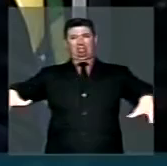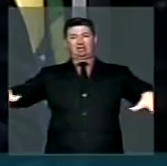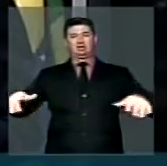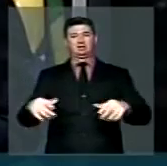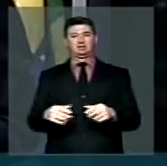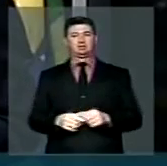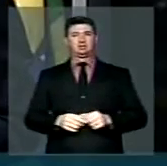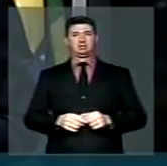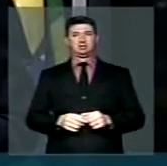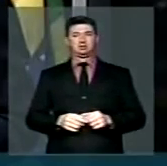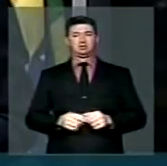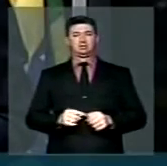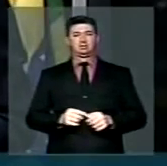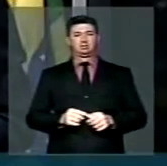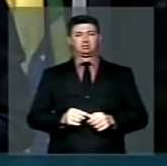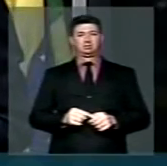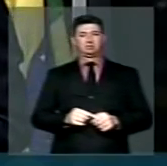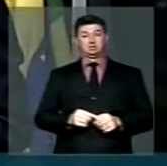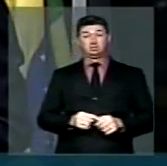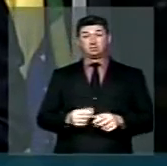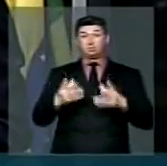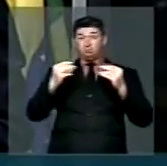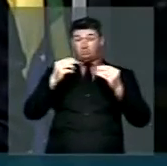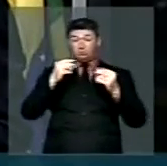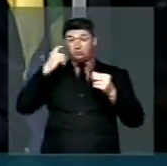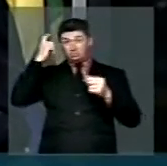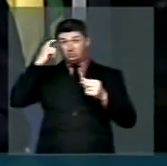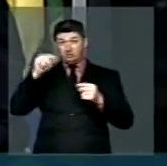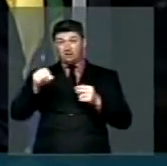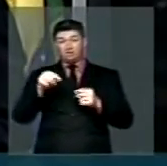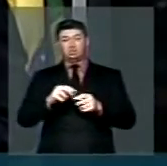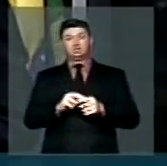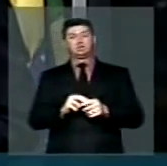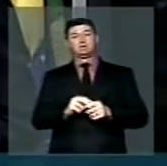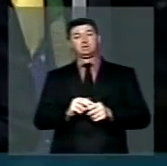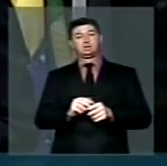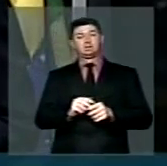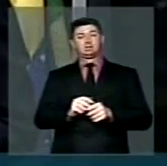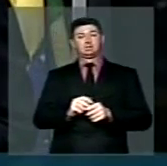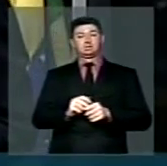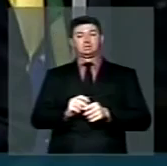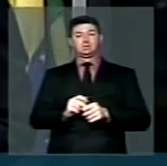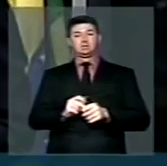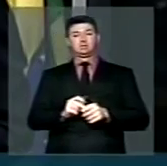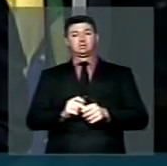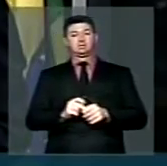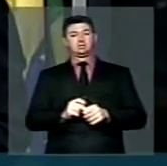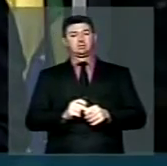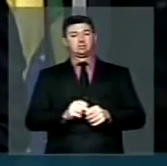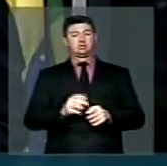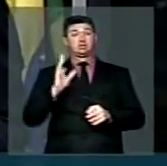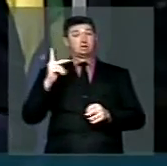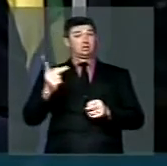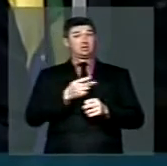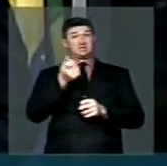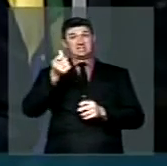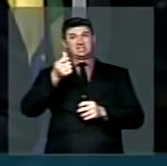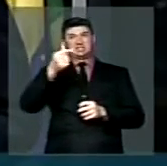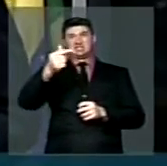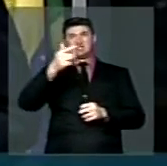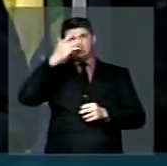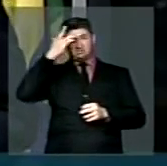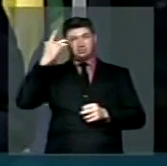área inundada, uma coisa extremamente preocupante. Já há casos, mais de 6 casos ou 7 casos, se não me